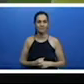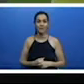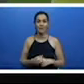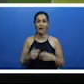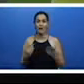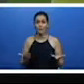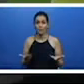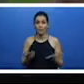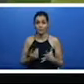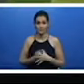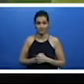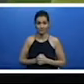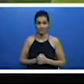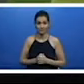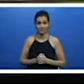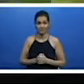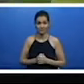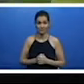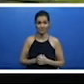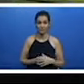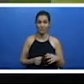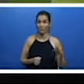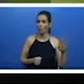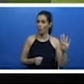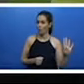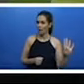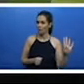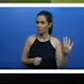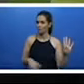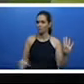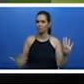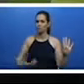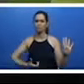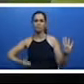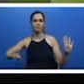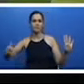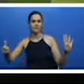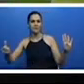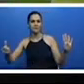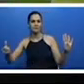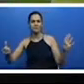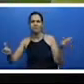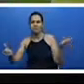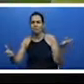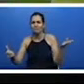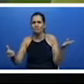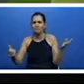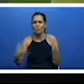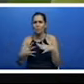aí? 4, 6.